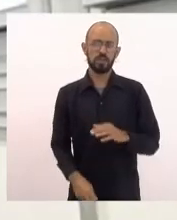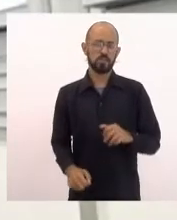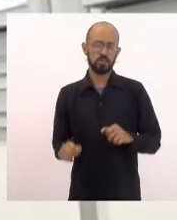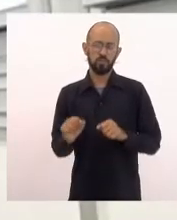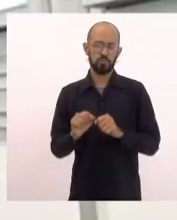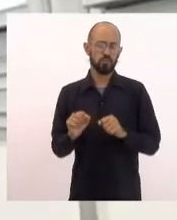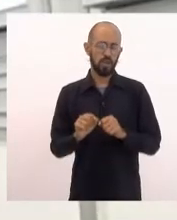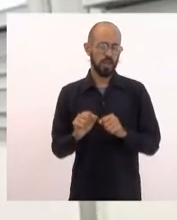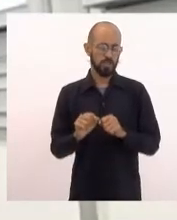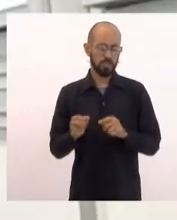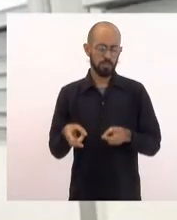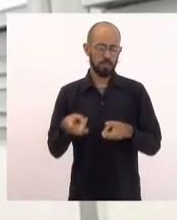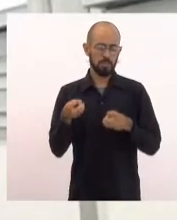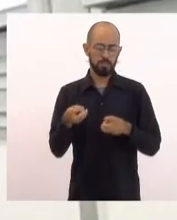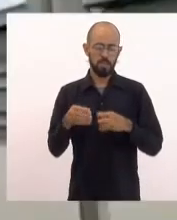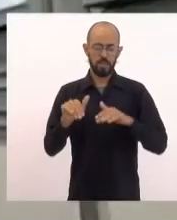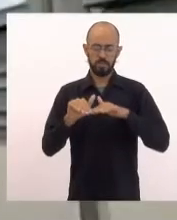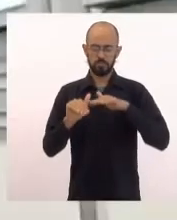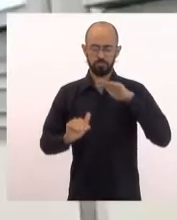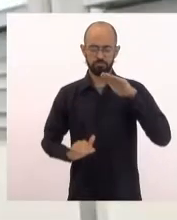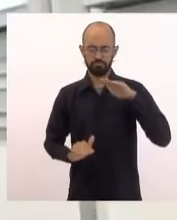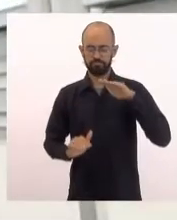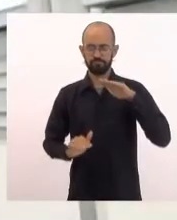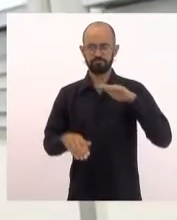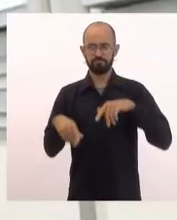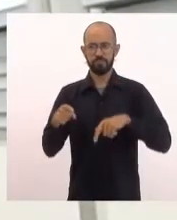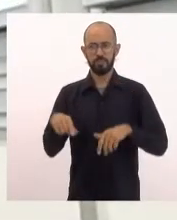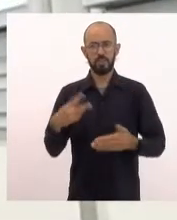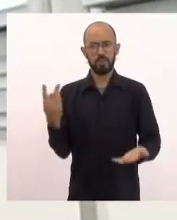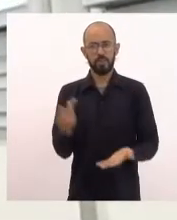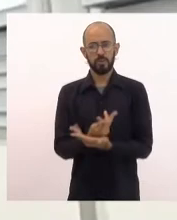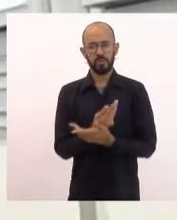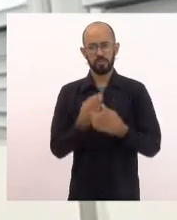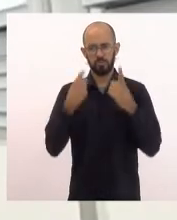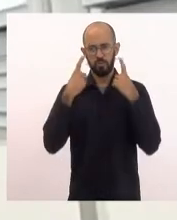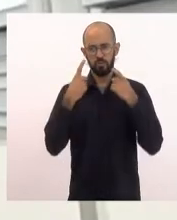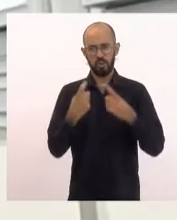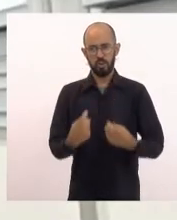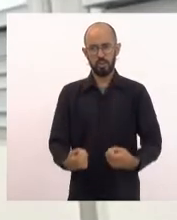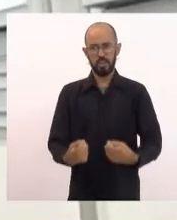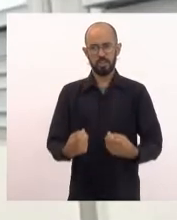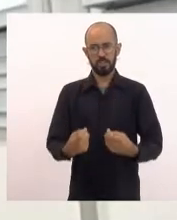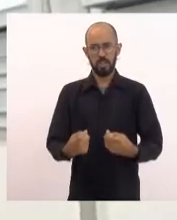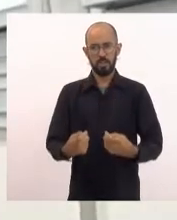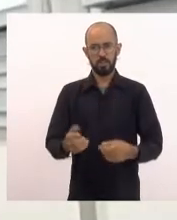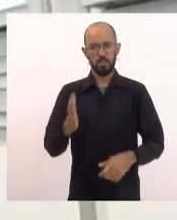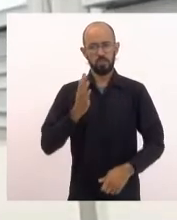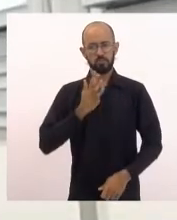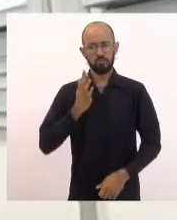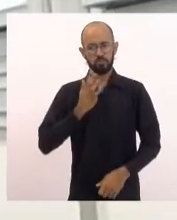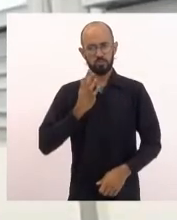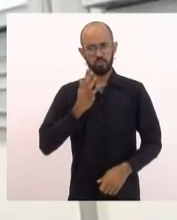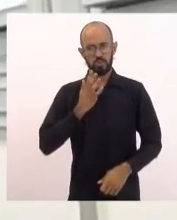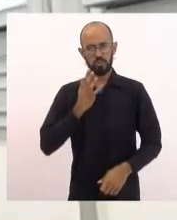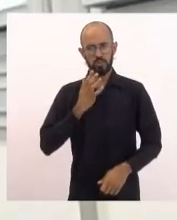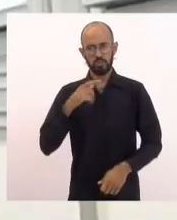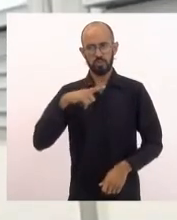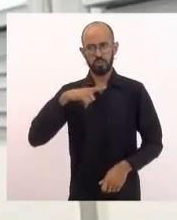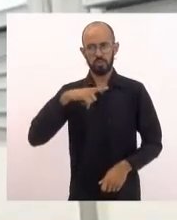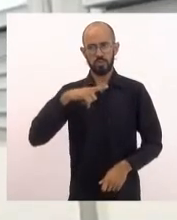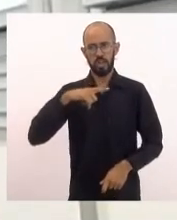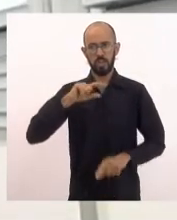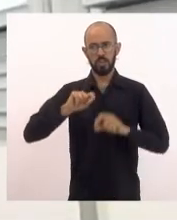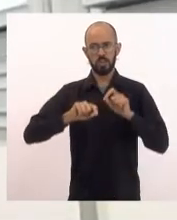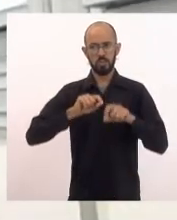são violentamente recepcionados por uma estrutura, por uma elite que, como define Gessé de Souza,